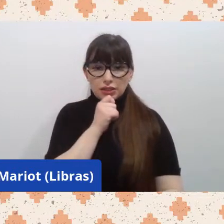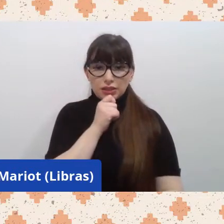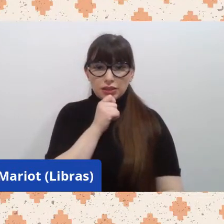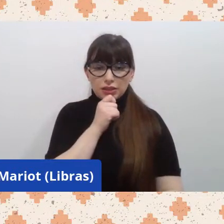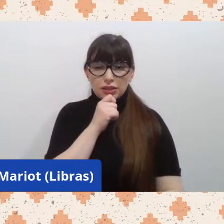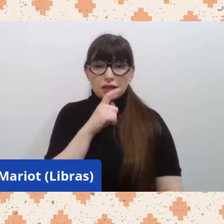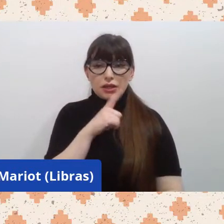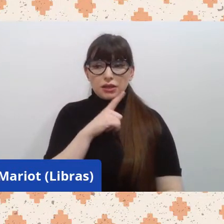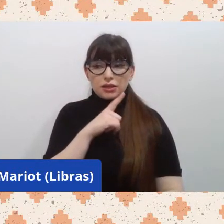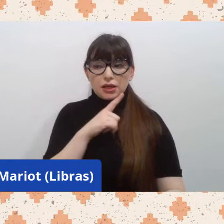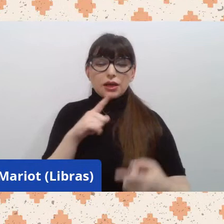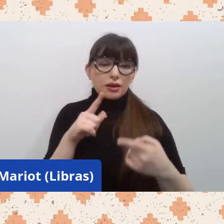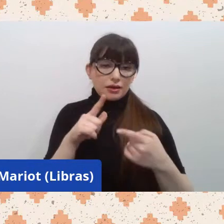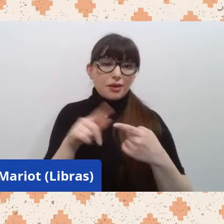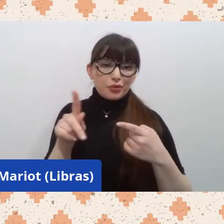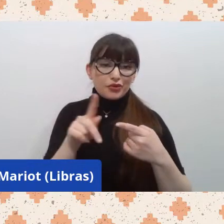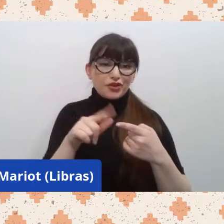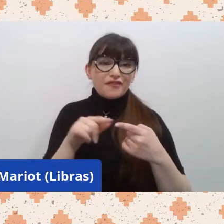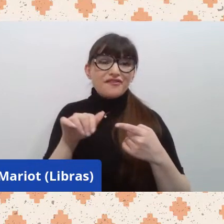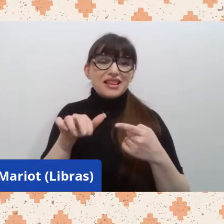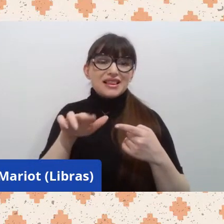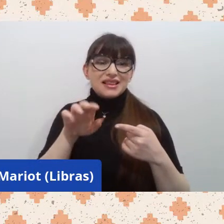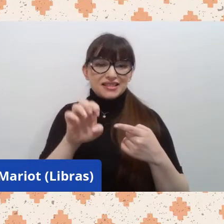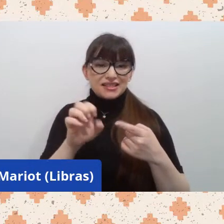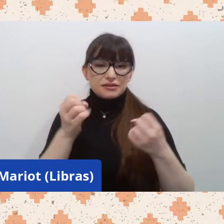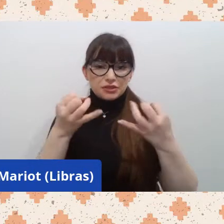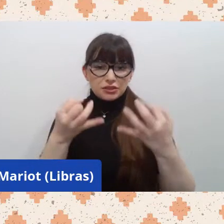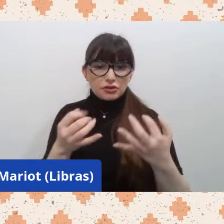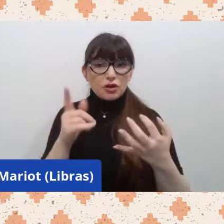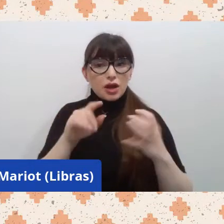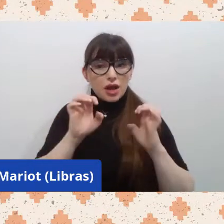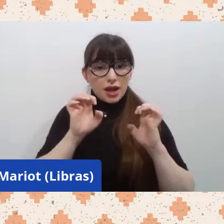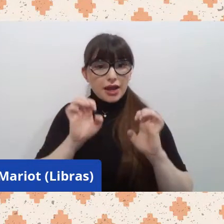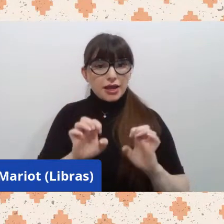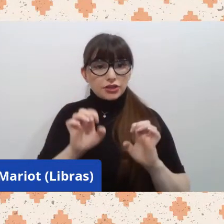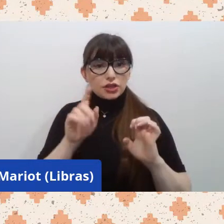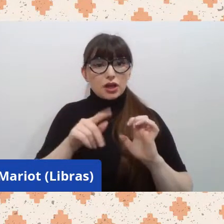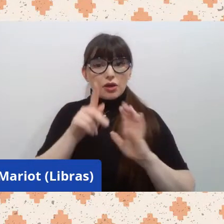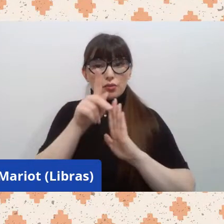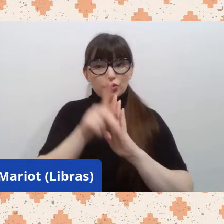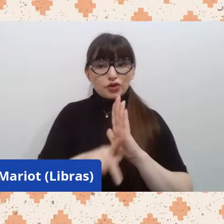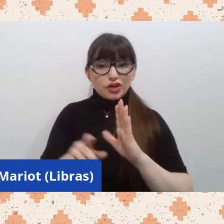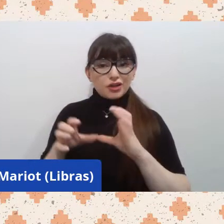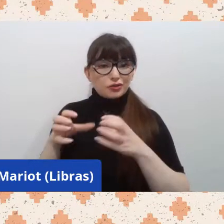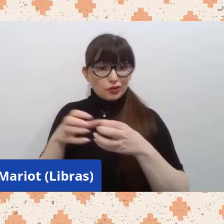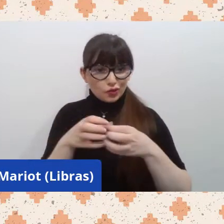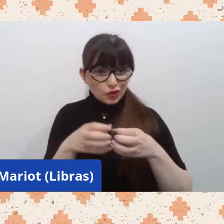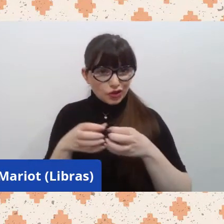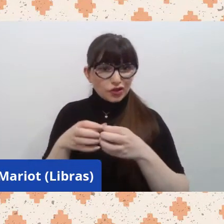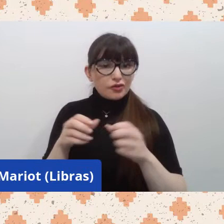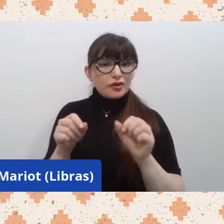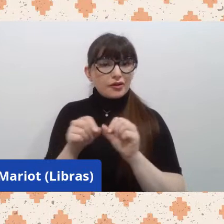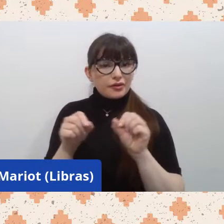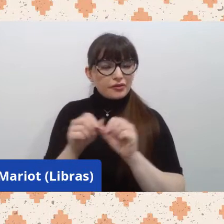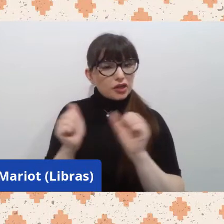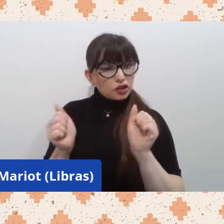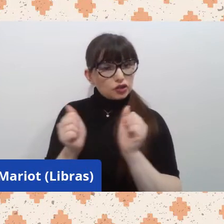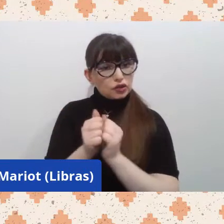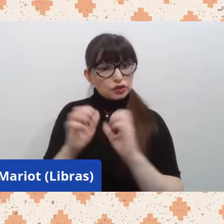Felice colocou, a questão da ética deve ser um projeto coletivo. De modo geral, nós